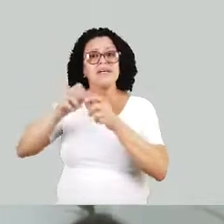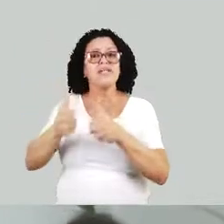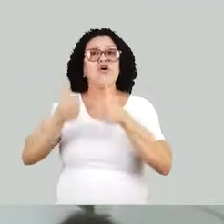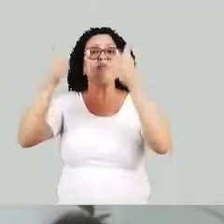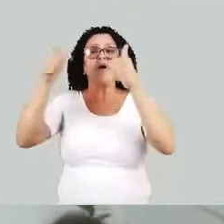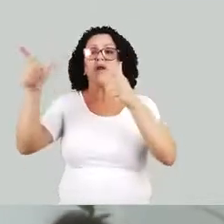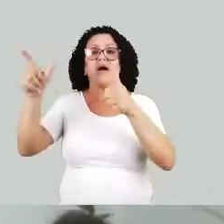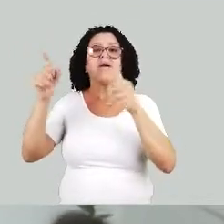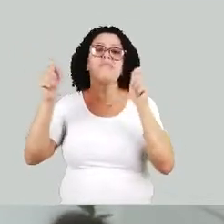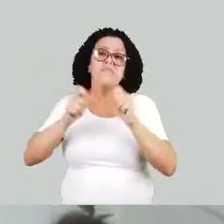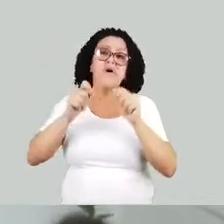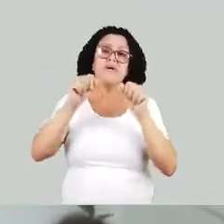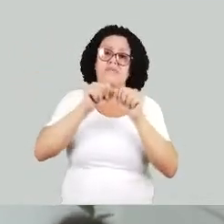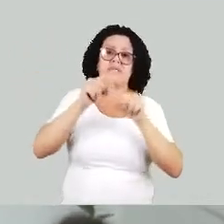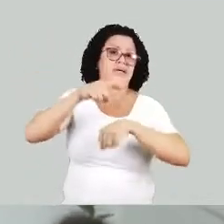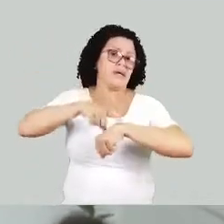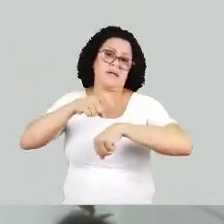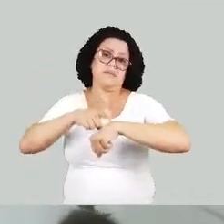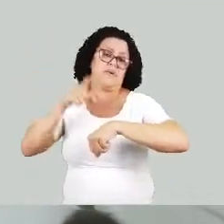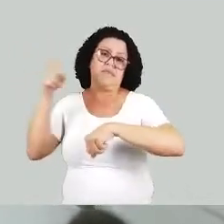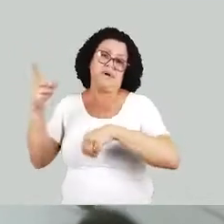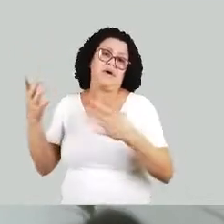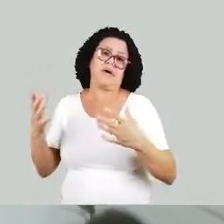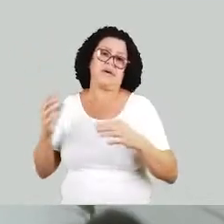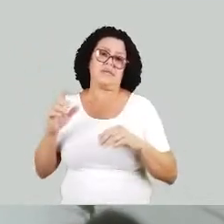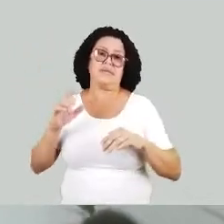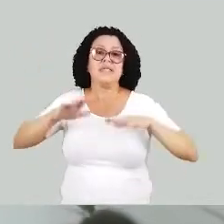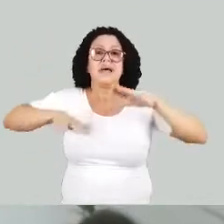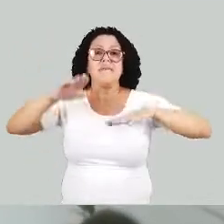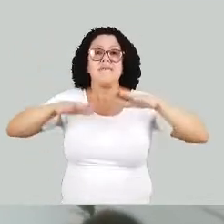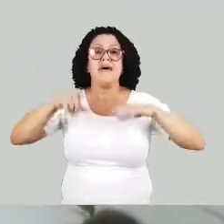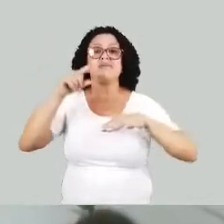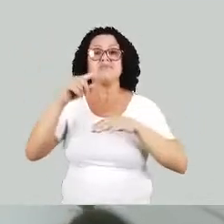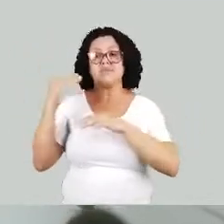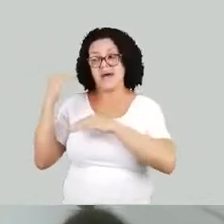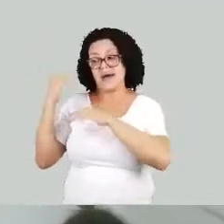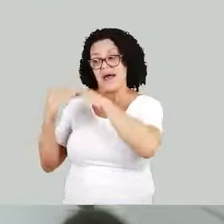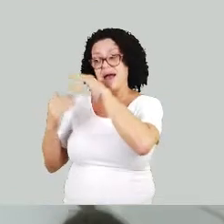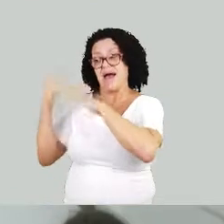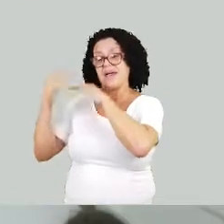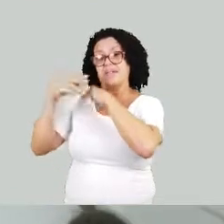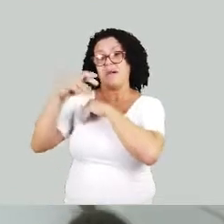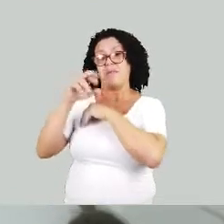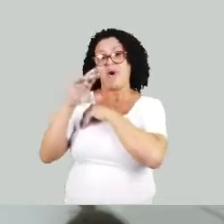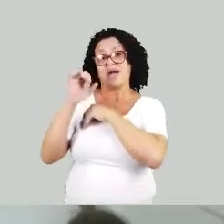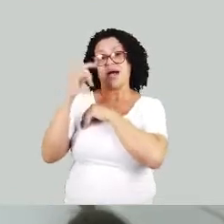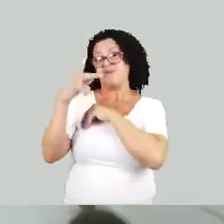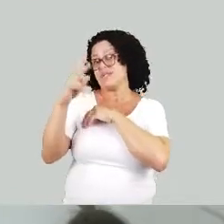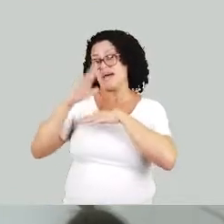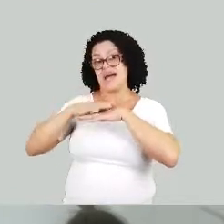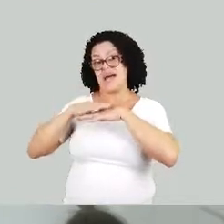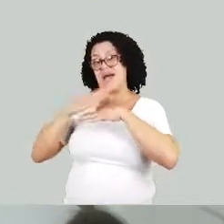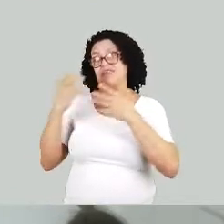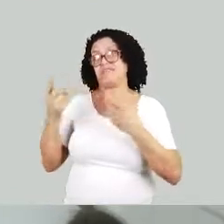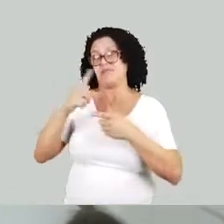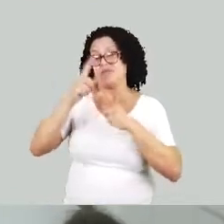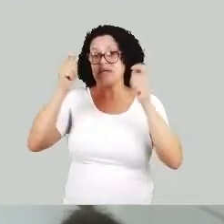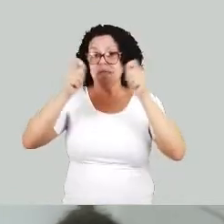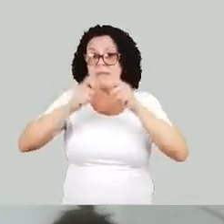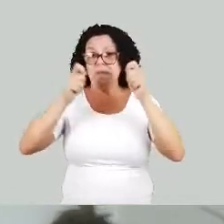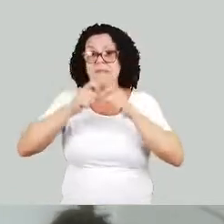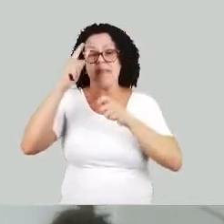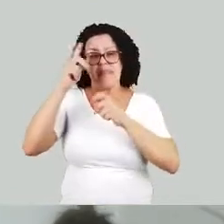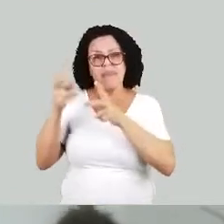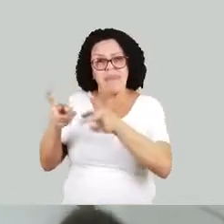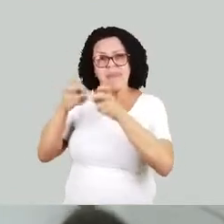melhor que ela podia fazer naquele momento, né, de acordo com o seu grau de adiantamento moral, de acordo com a sua